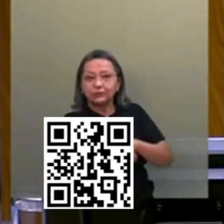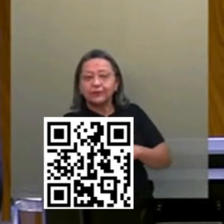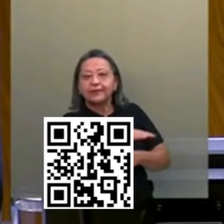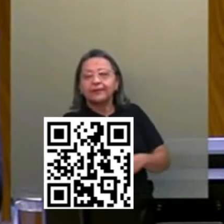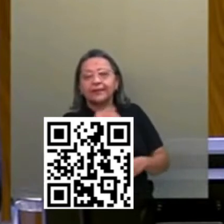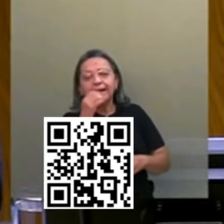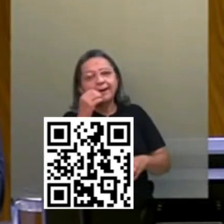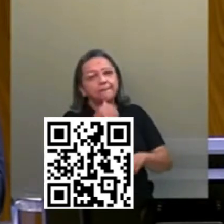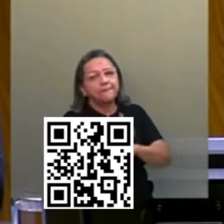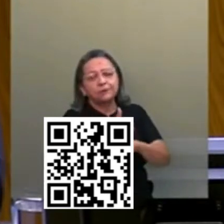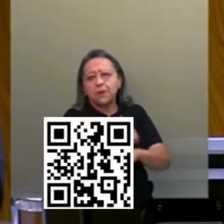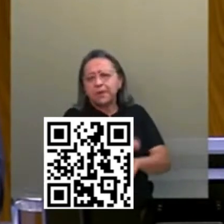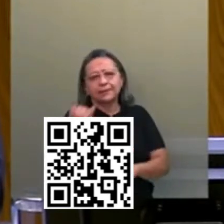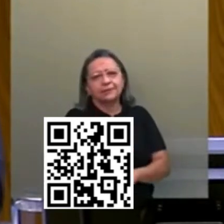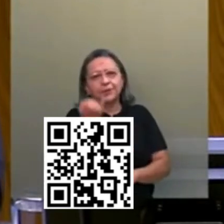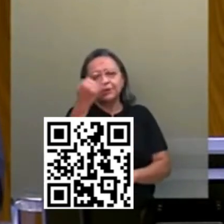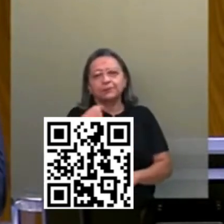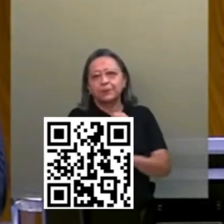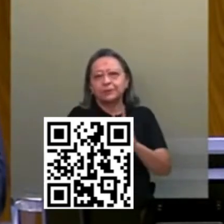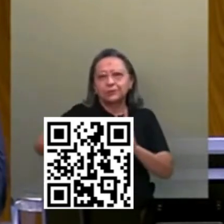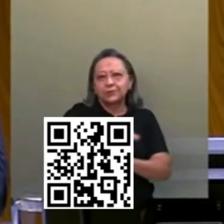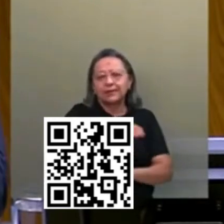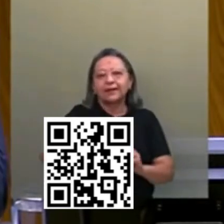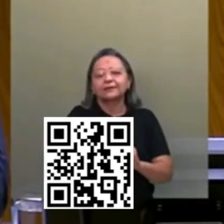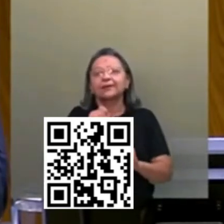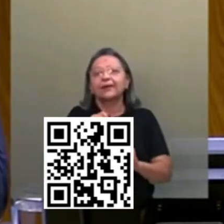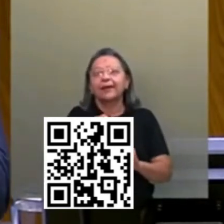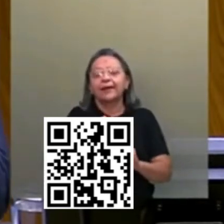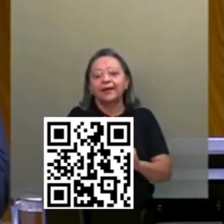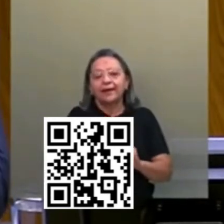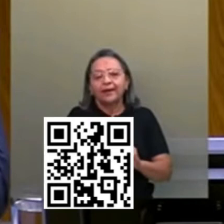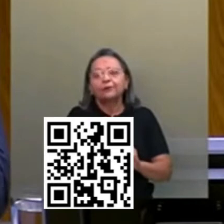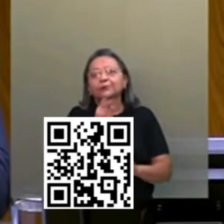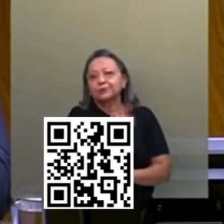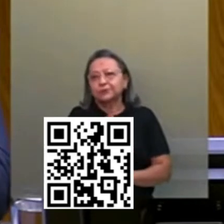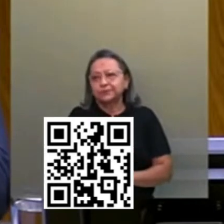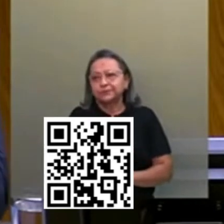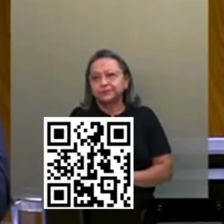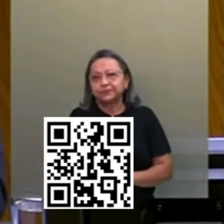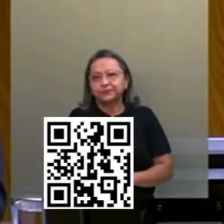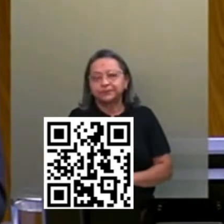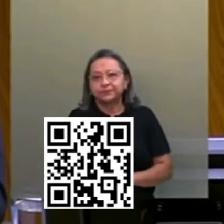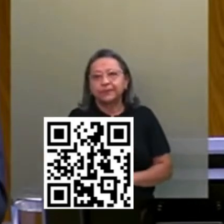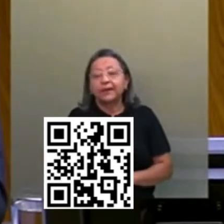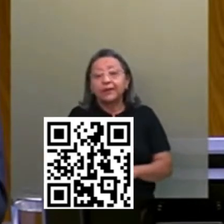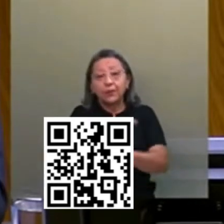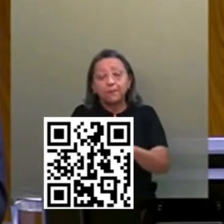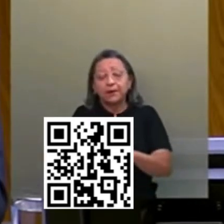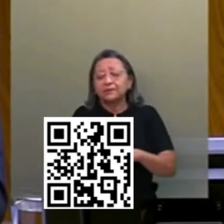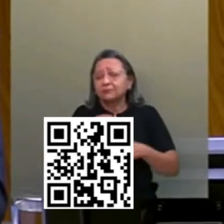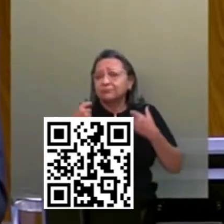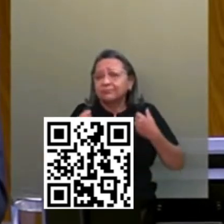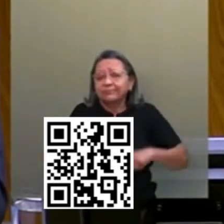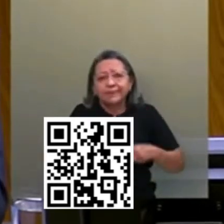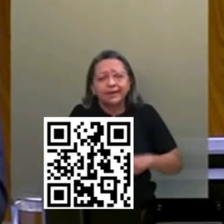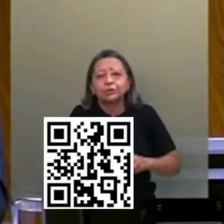mais importante para uma sociedade civilizada, que é os professores. Num país tão carente como o